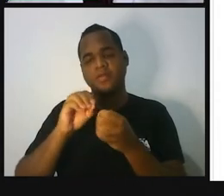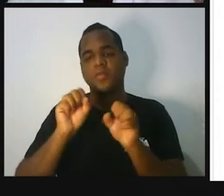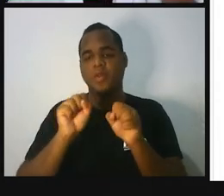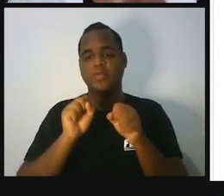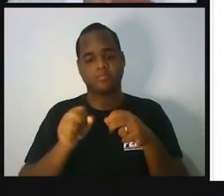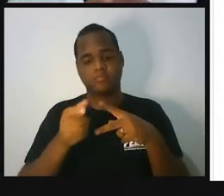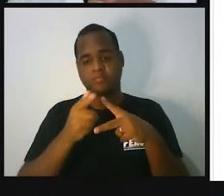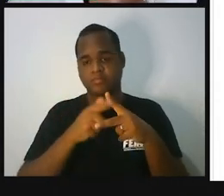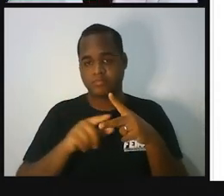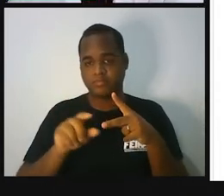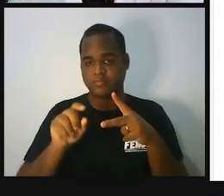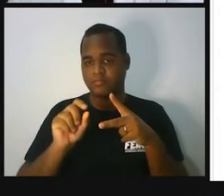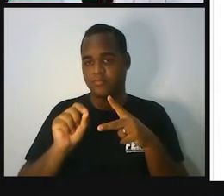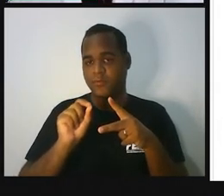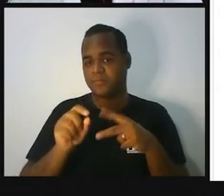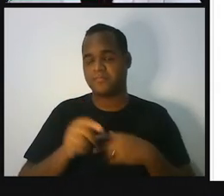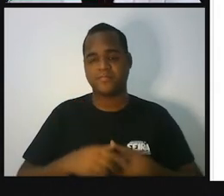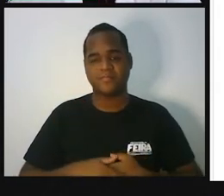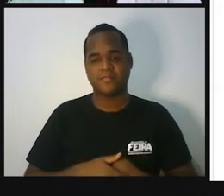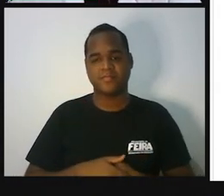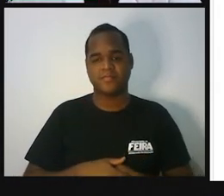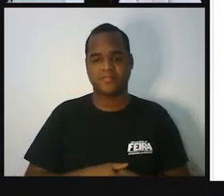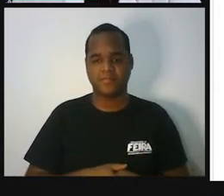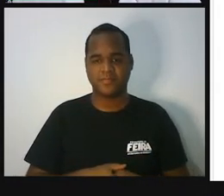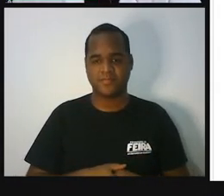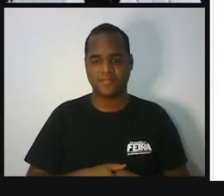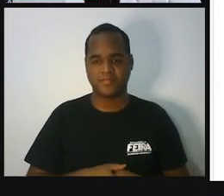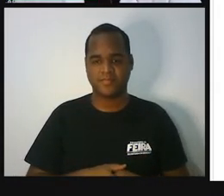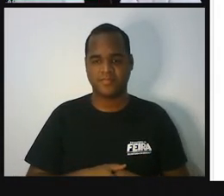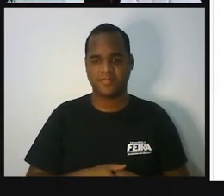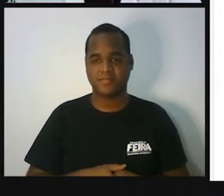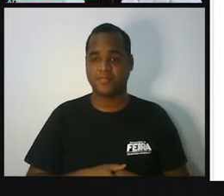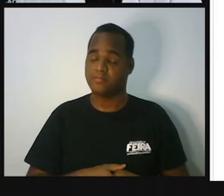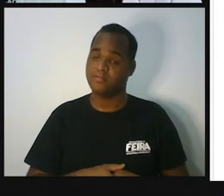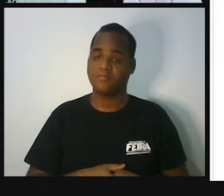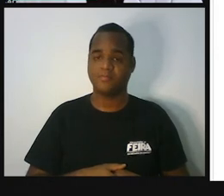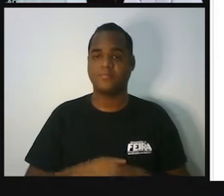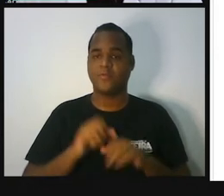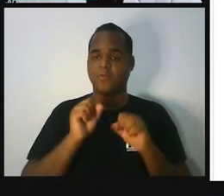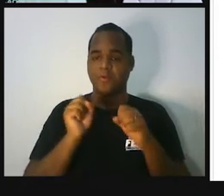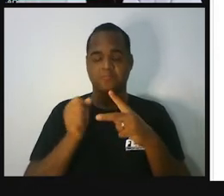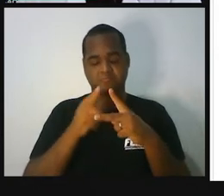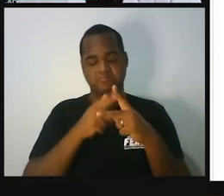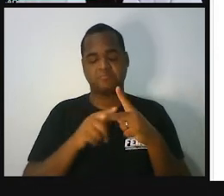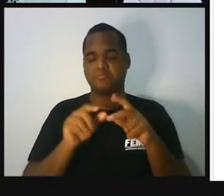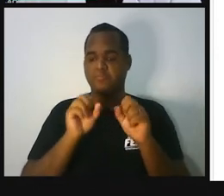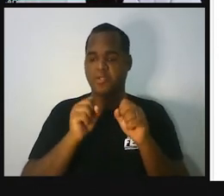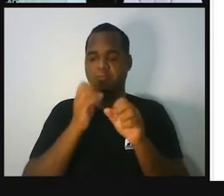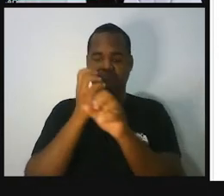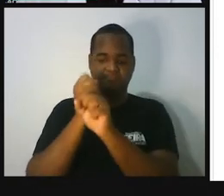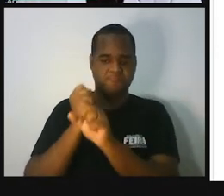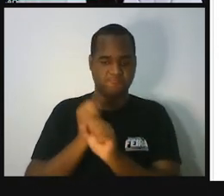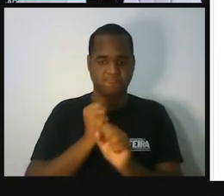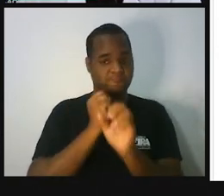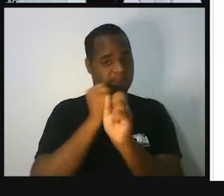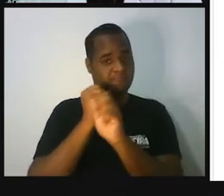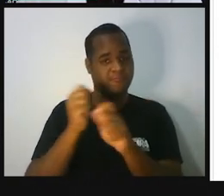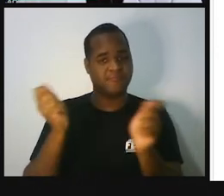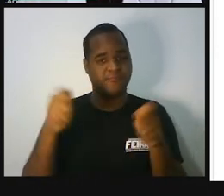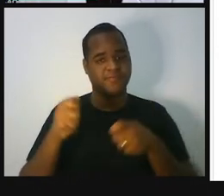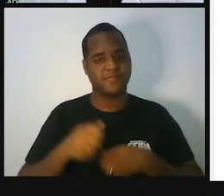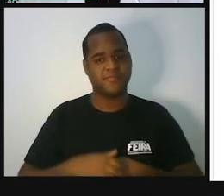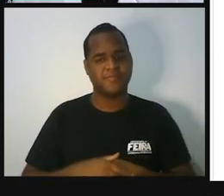ou inclinação belezinha mas o ângulo ele pode ser medido o ângulo ele pode ser medido